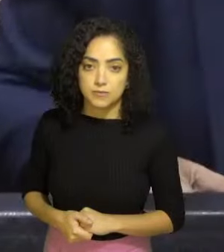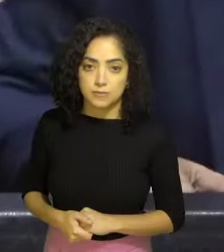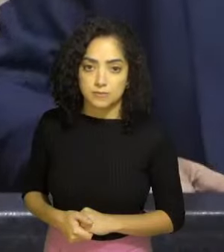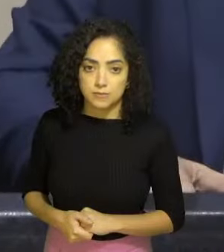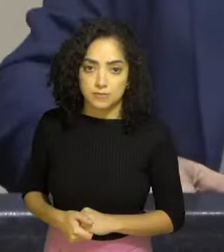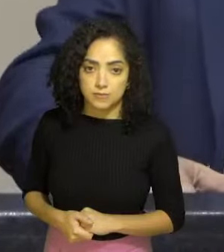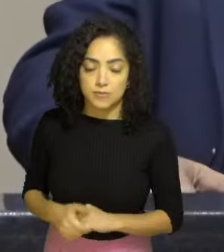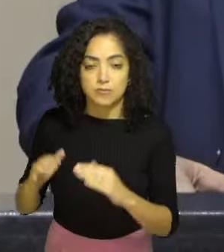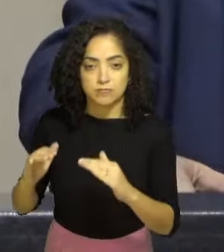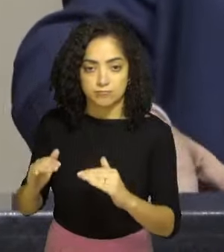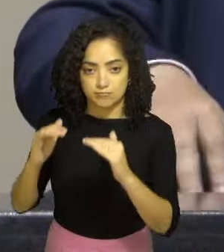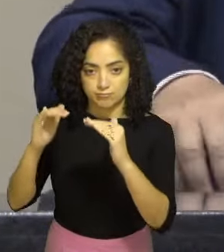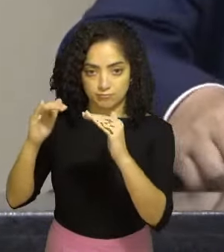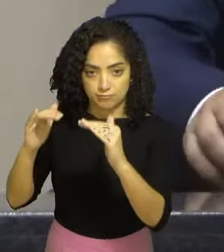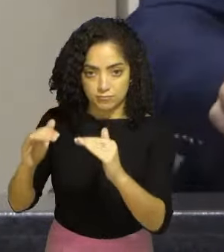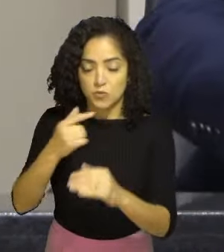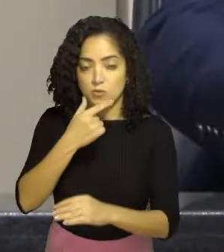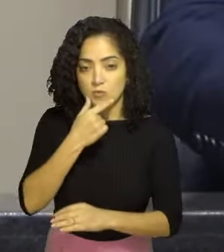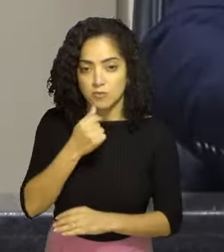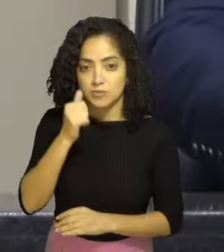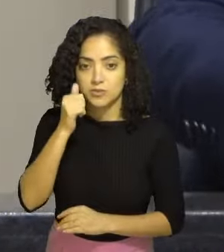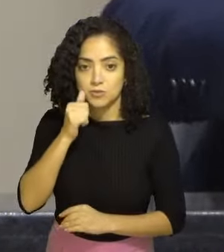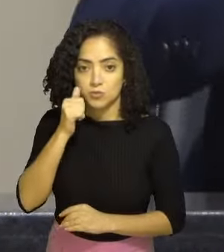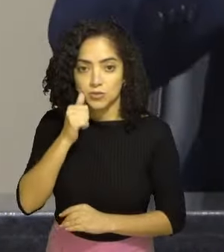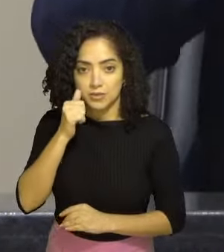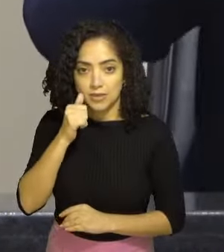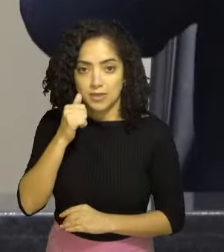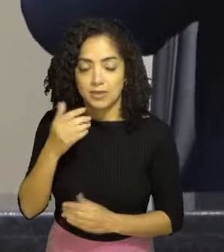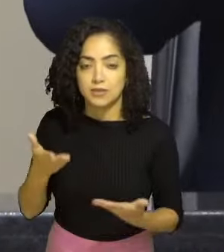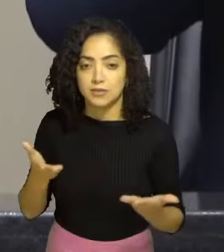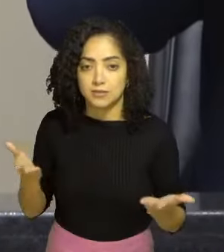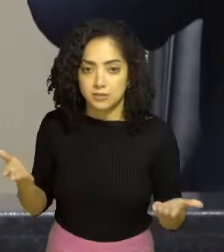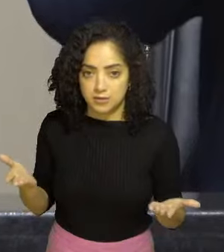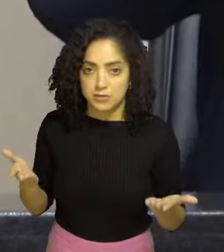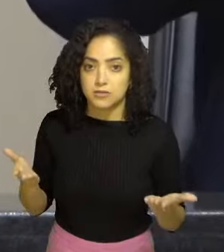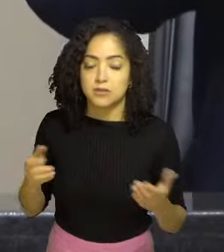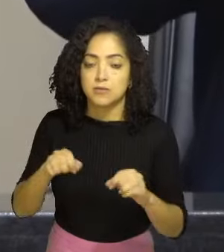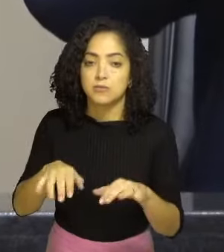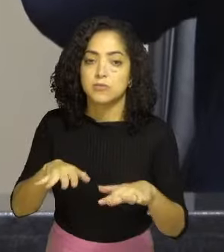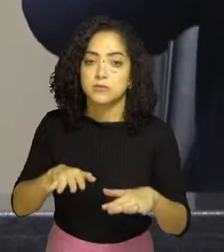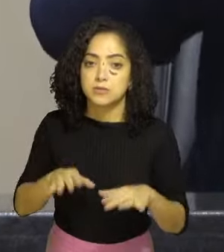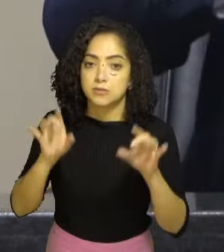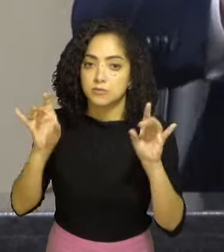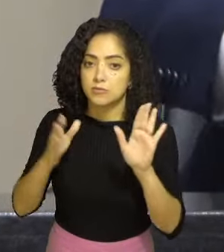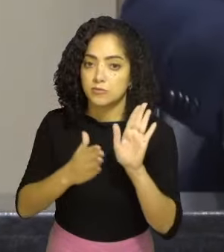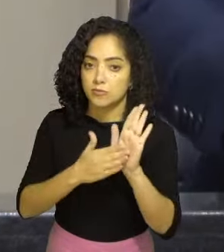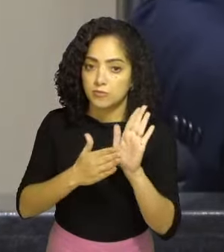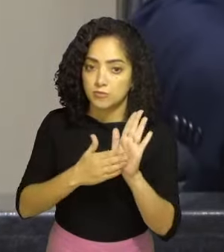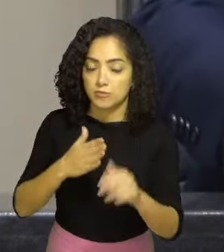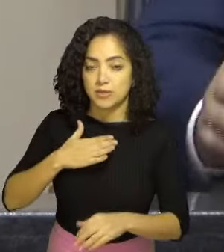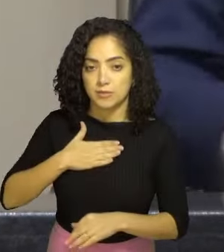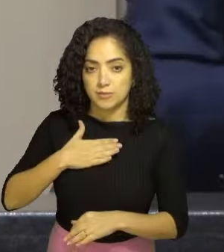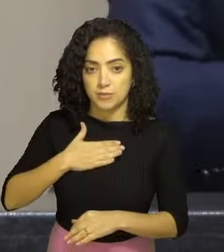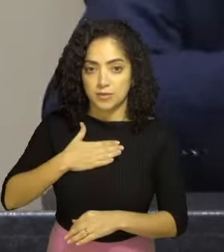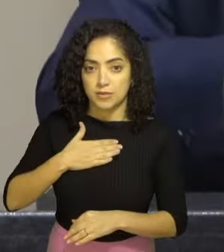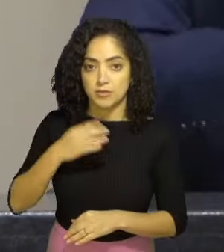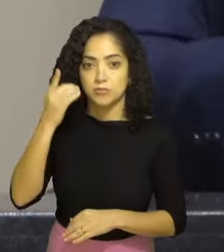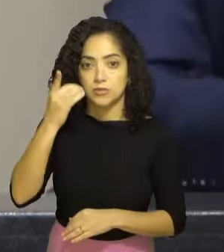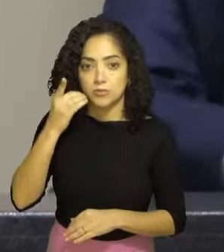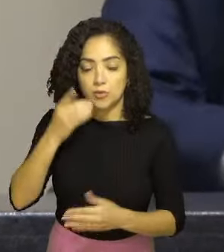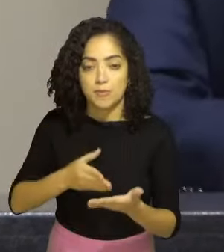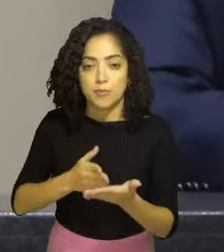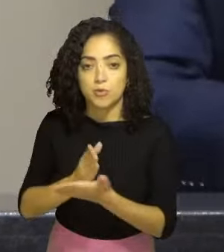Excelentíssimas autoridades, senhoras e senhores, a presente sessão especial foi proposta por esta deputada e